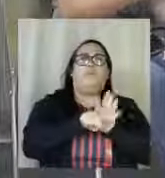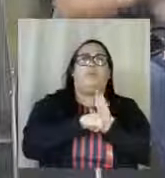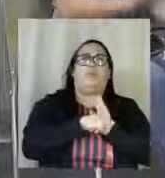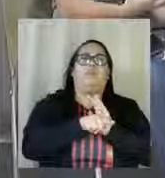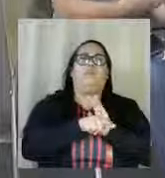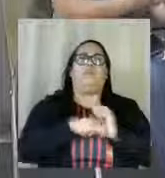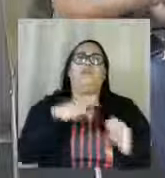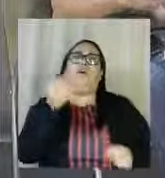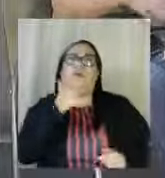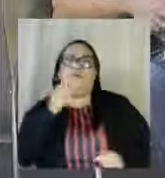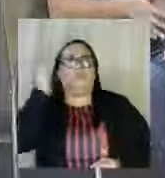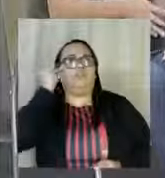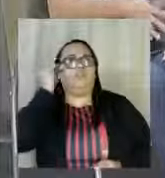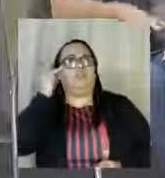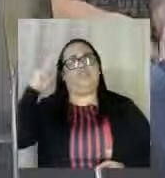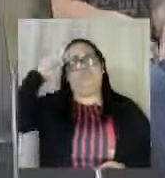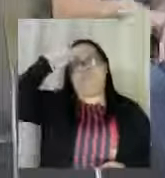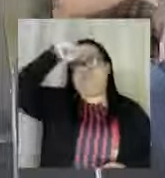tão difícil.